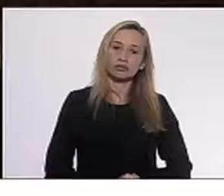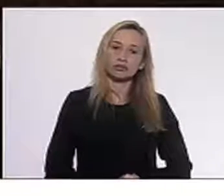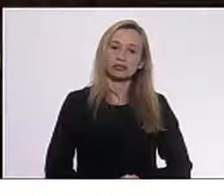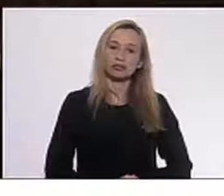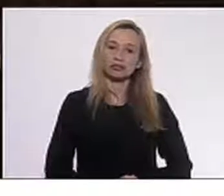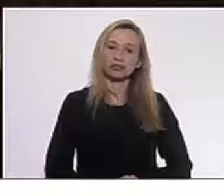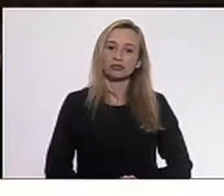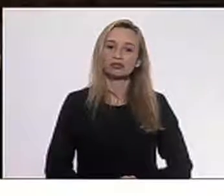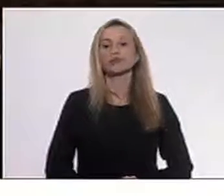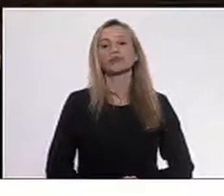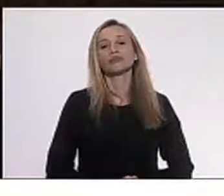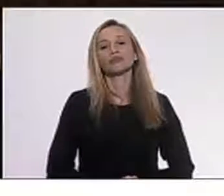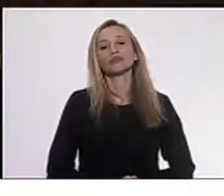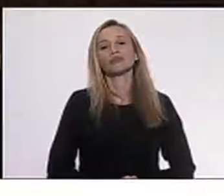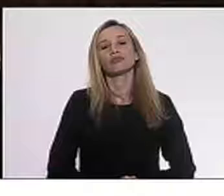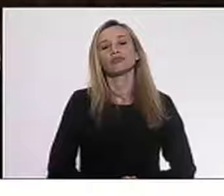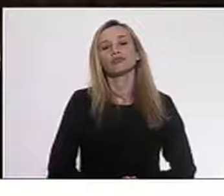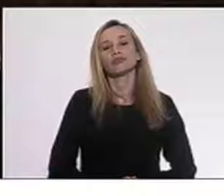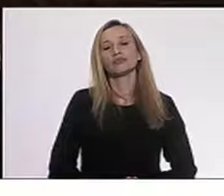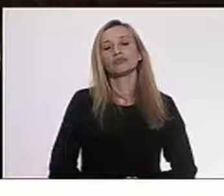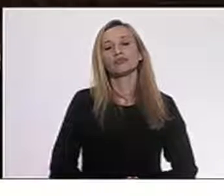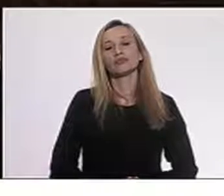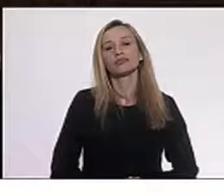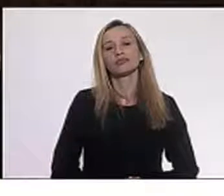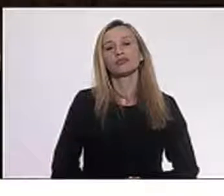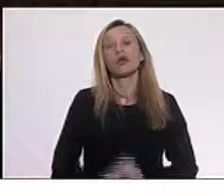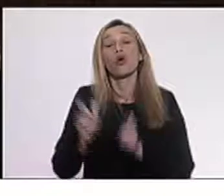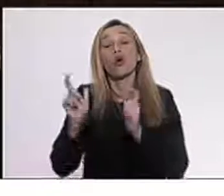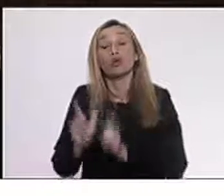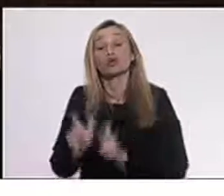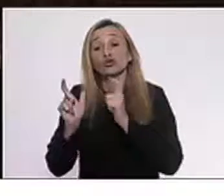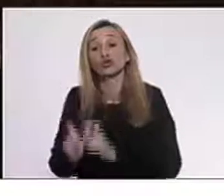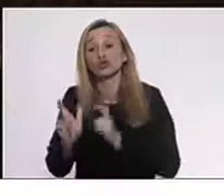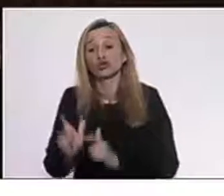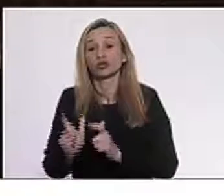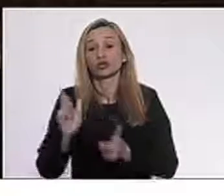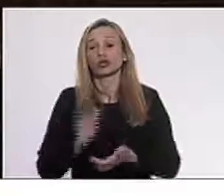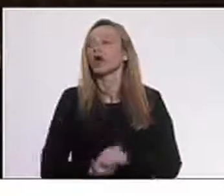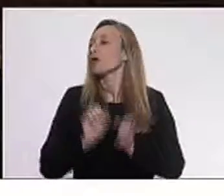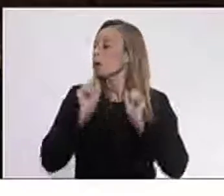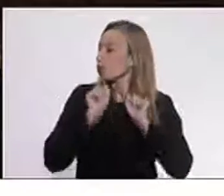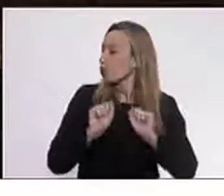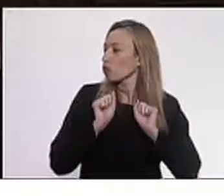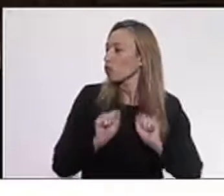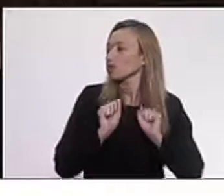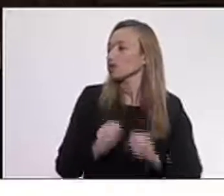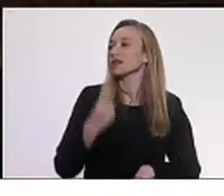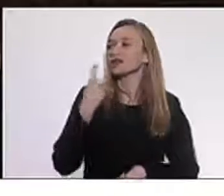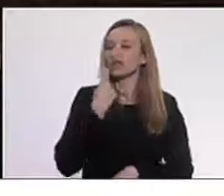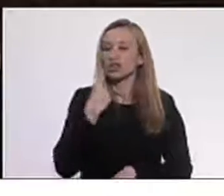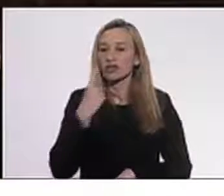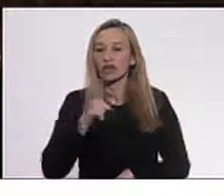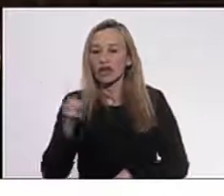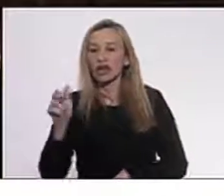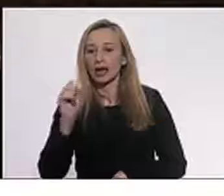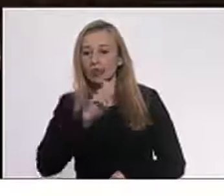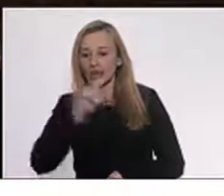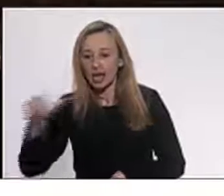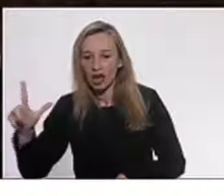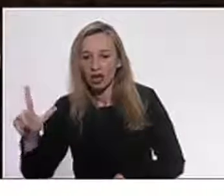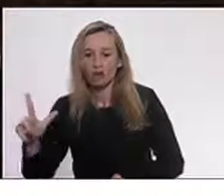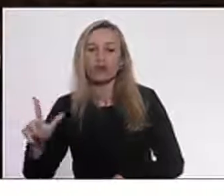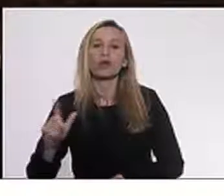transcendeu aquela favela, e onde pude estar na sexta-feira. Gabriel Pereira